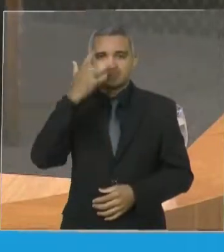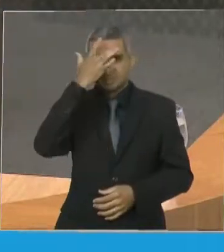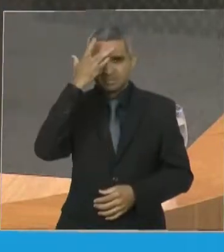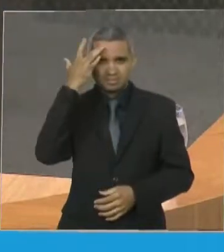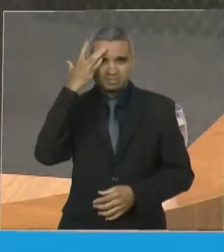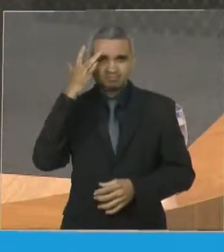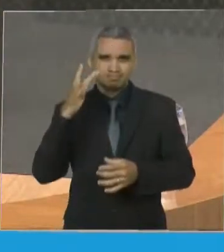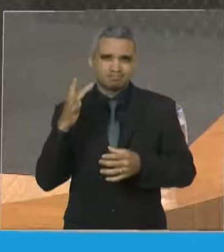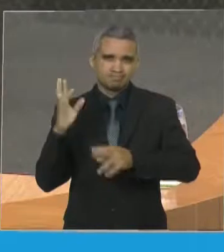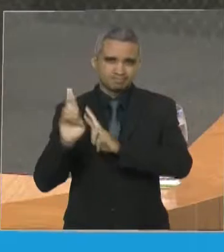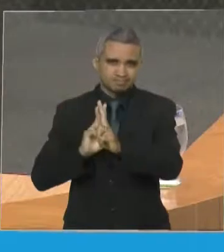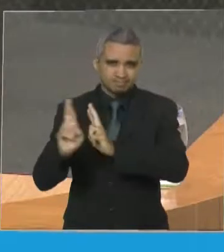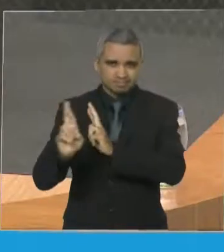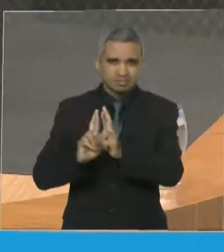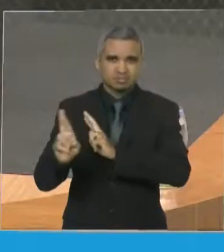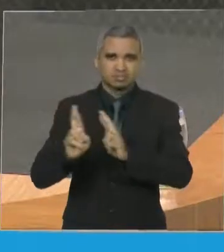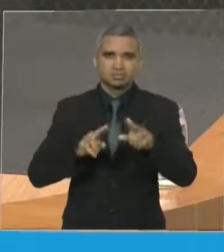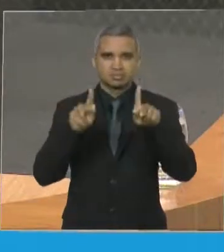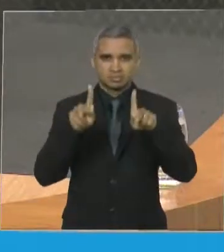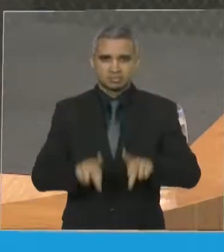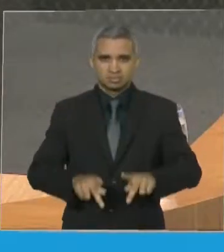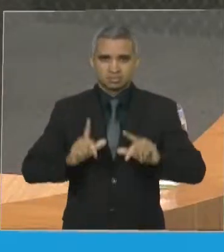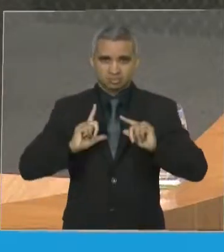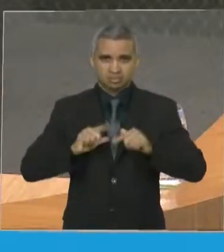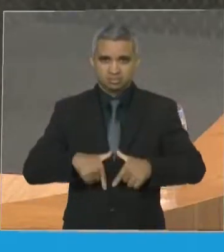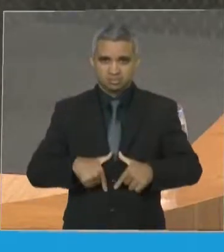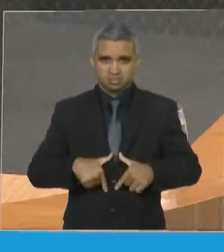Nós temos muito a